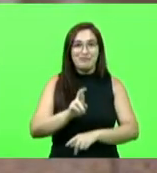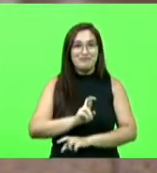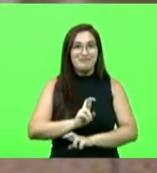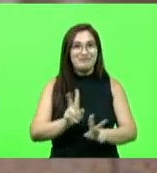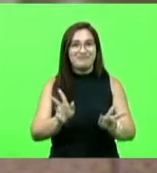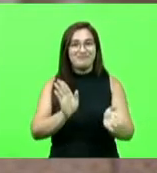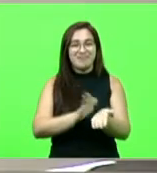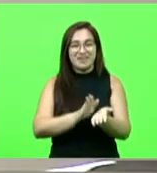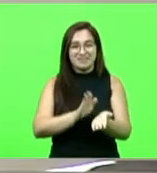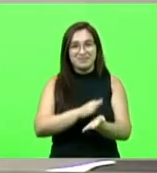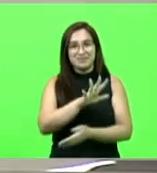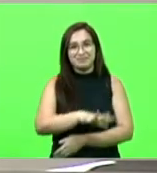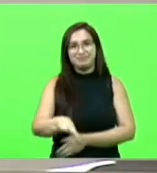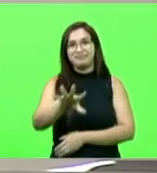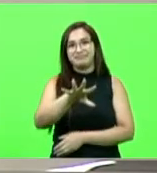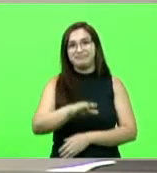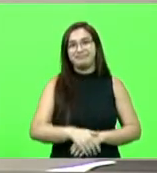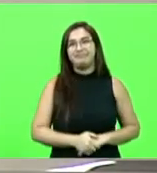todos.